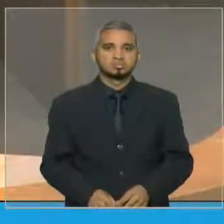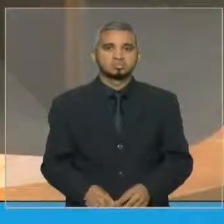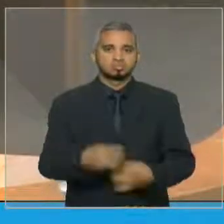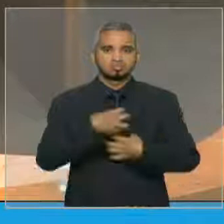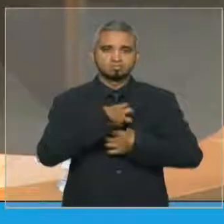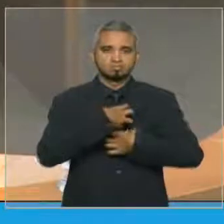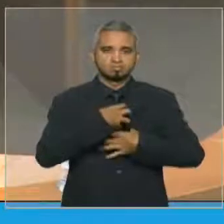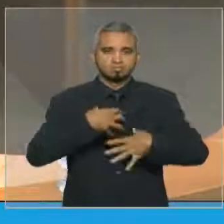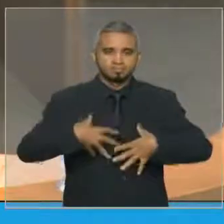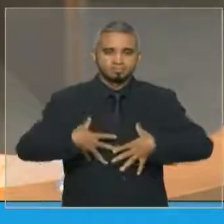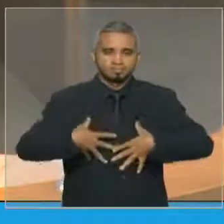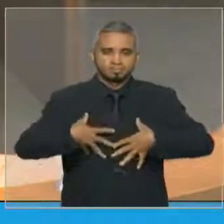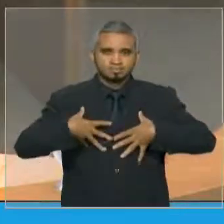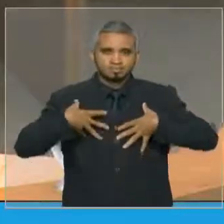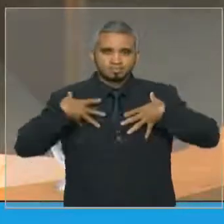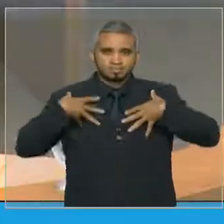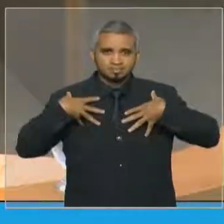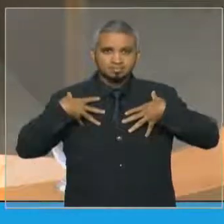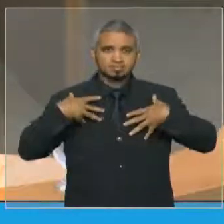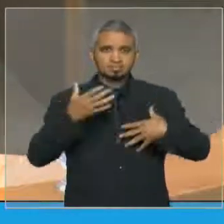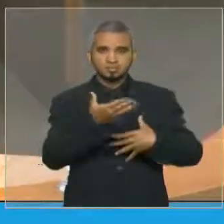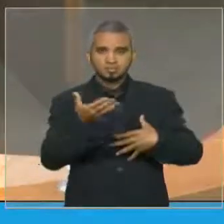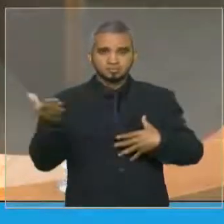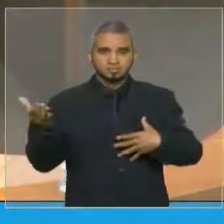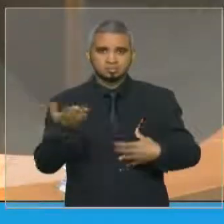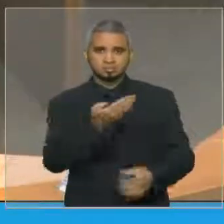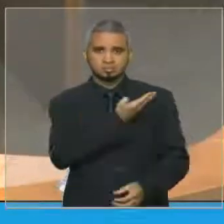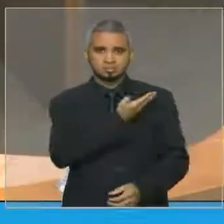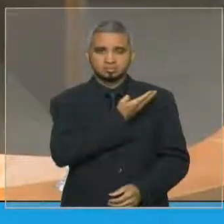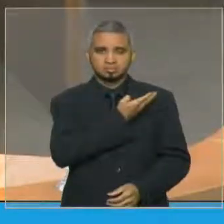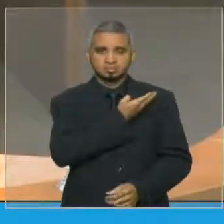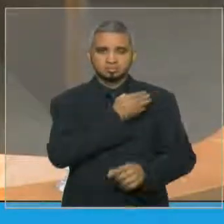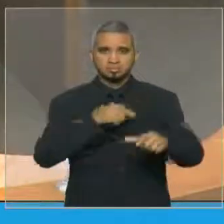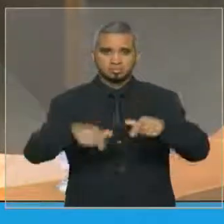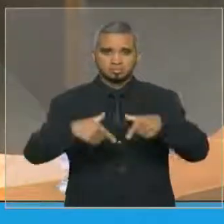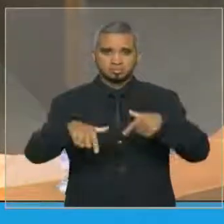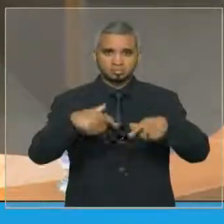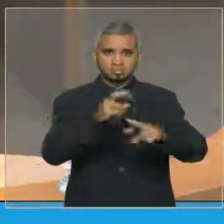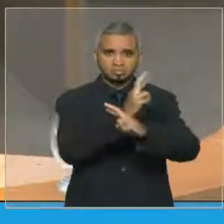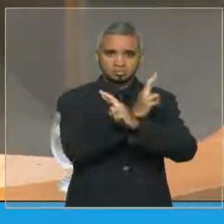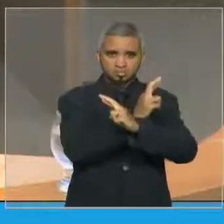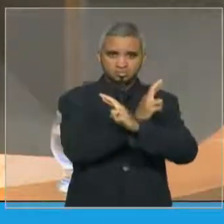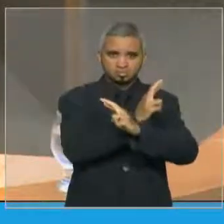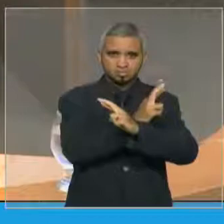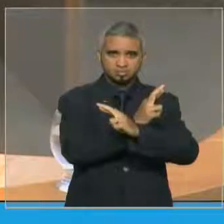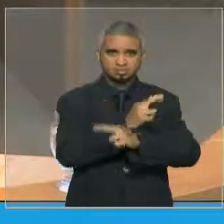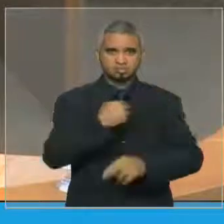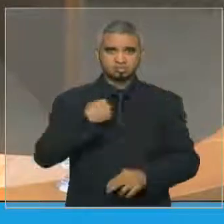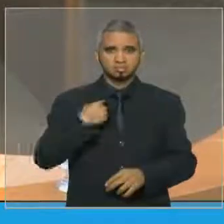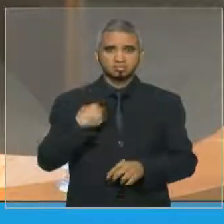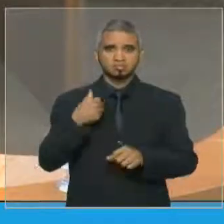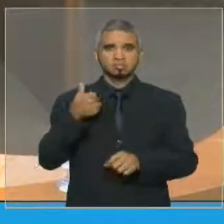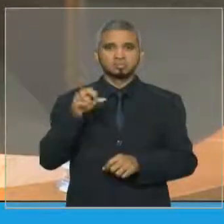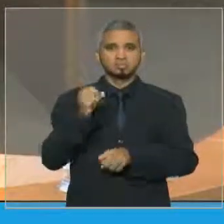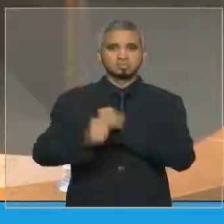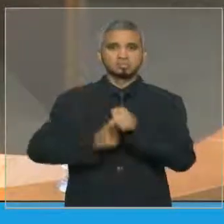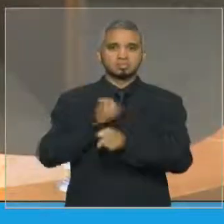honrosamente, digo, os colegas da Receita Federal, embora estando aposentados já há quase 10